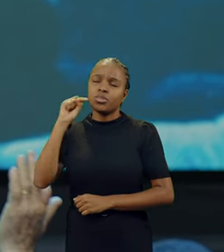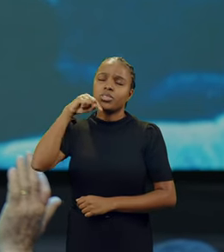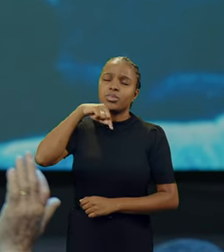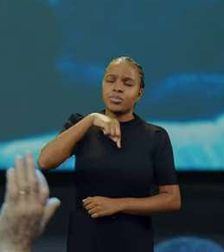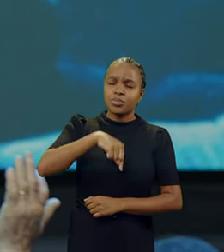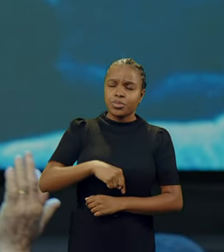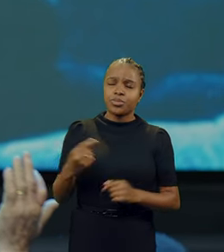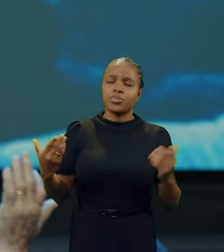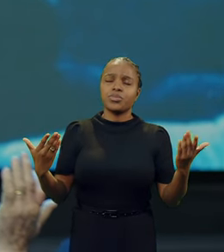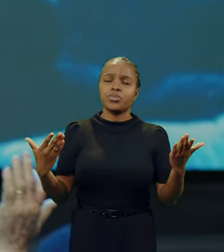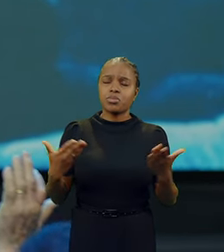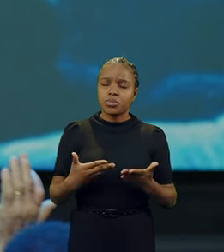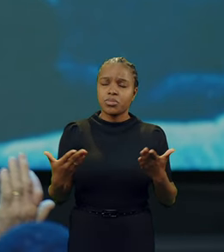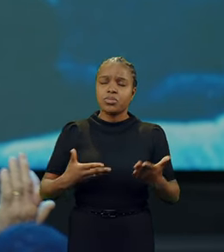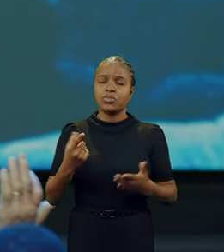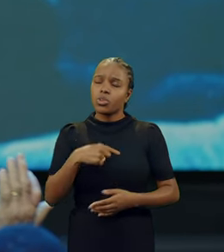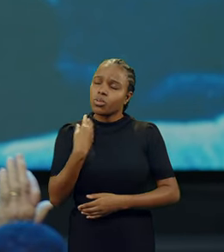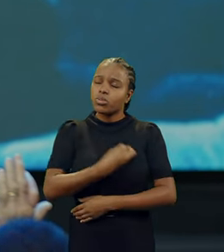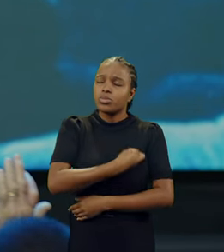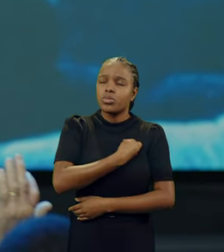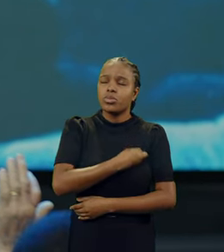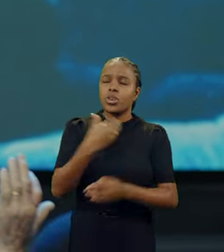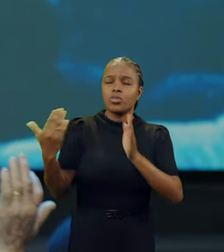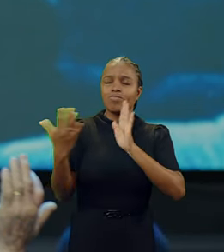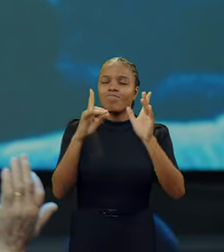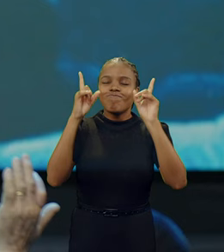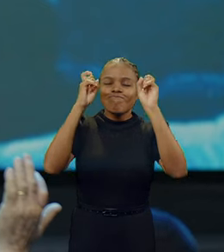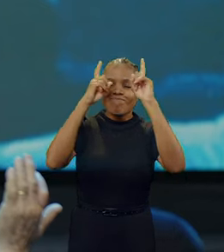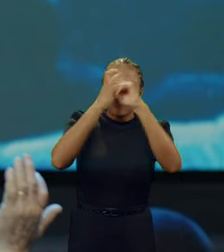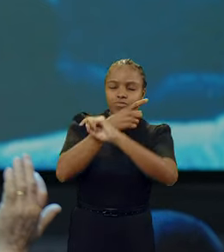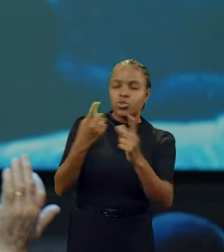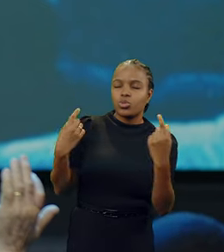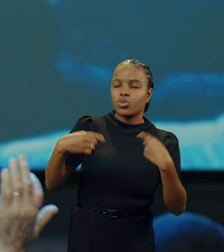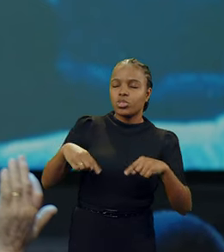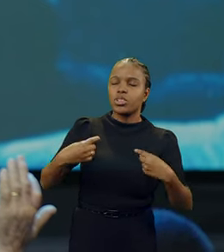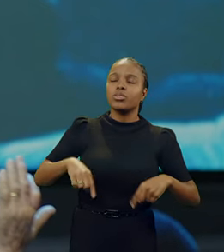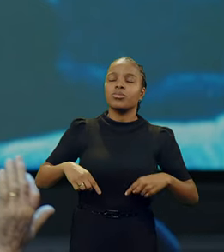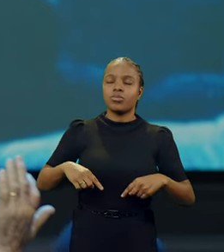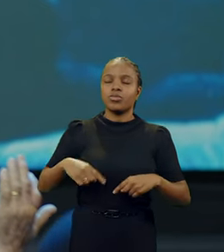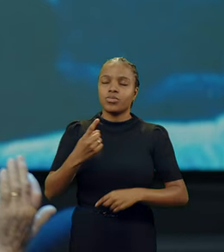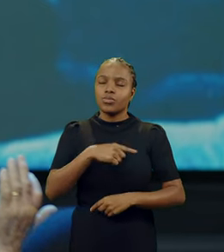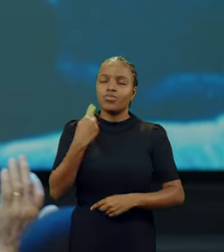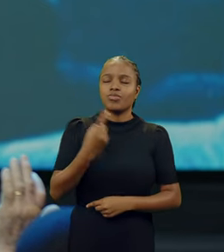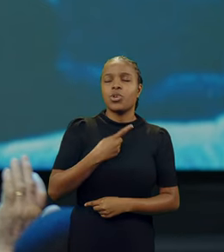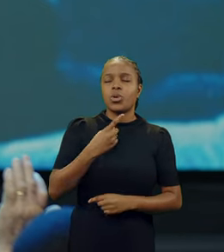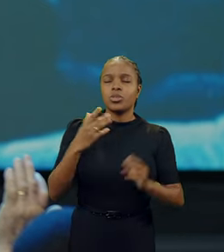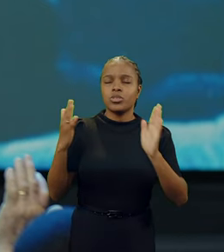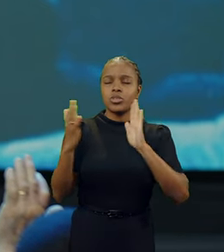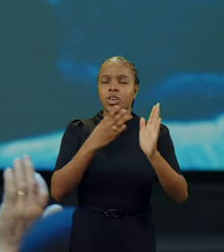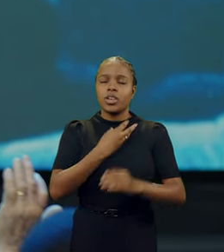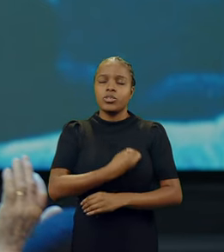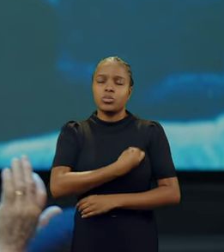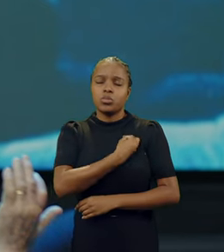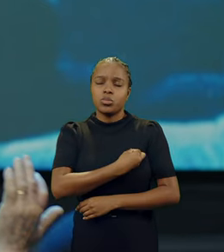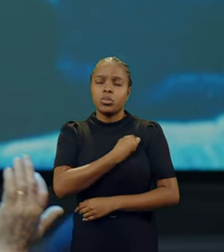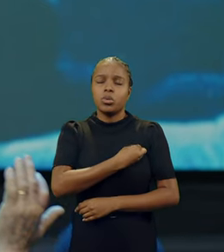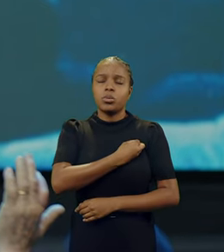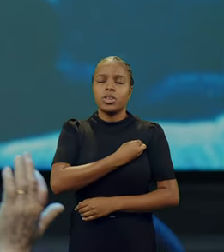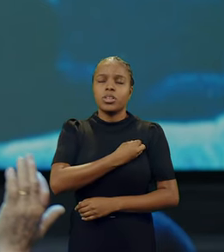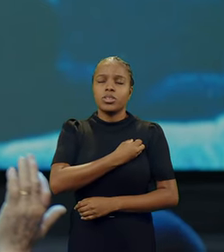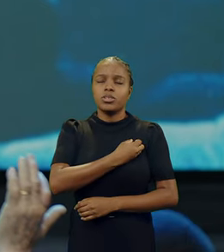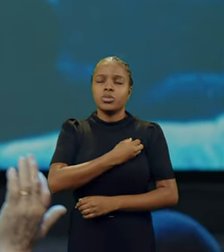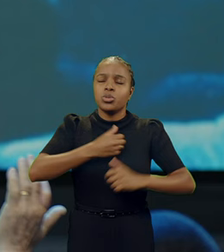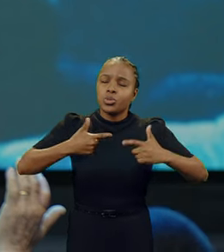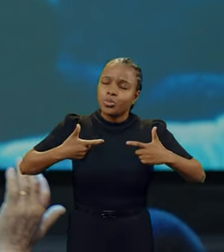Deus. Estamos vivendo momentos de desafio. Estamos vivendo momentos, Senhor, de grandes